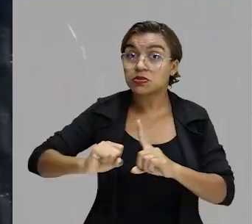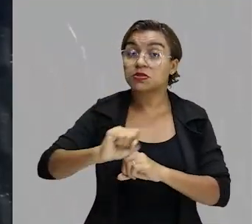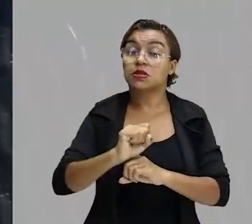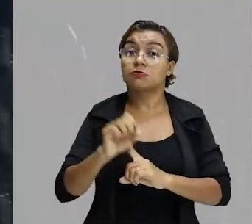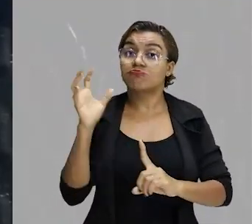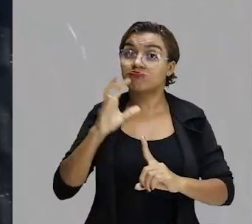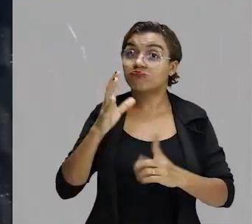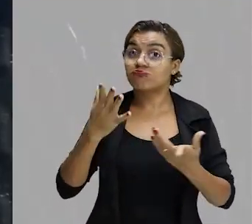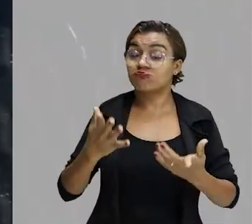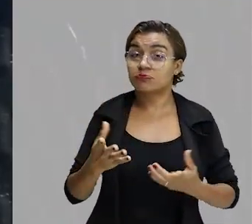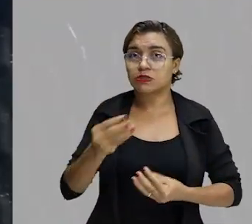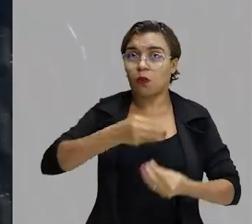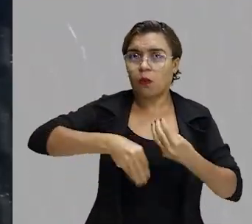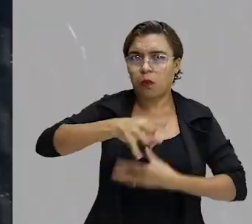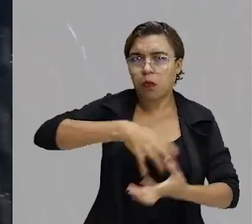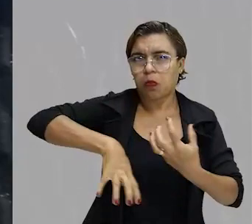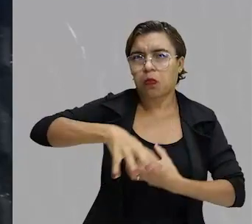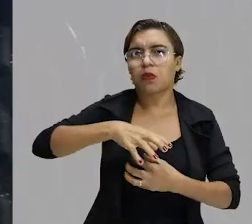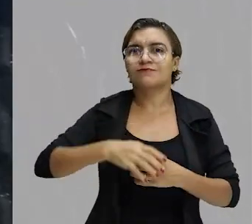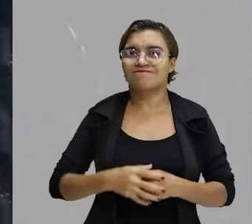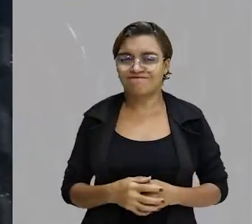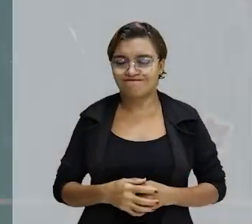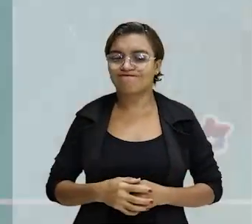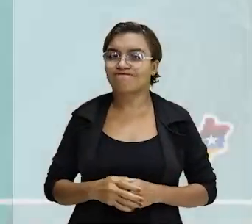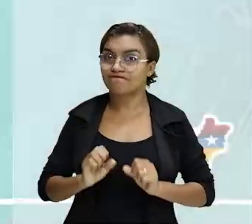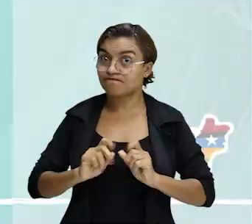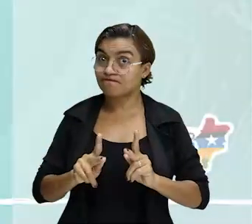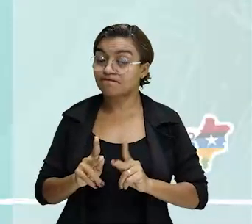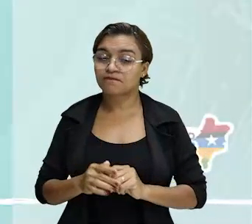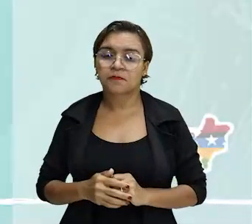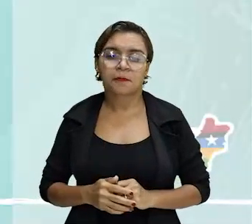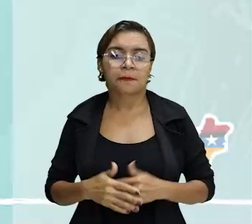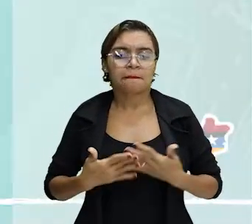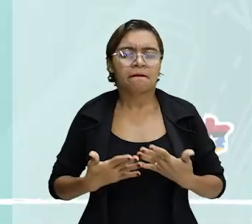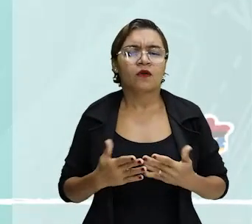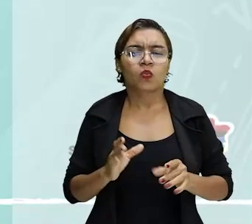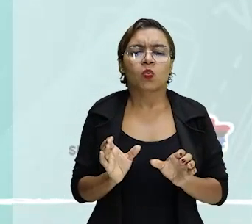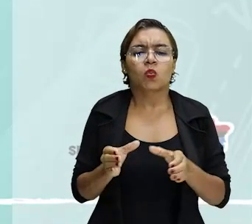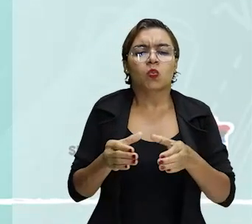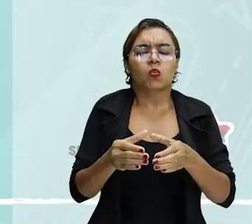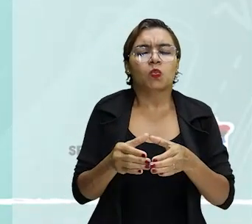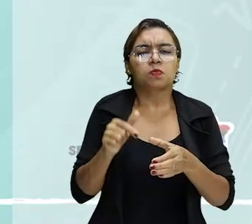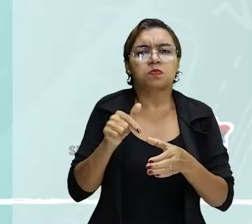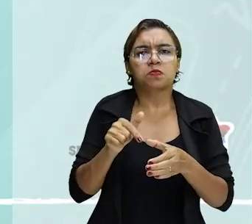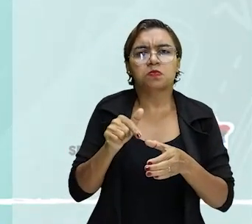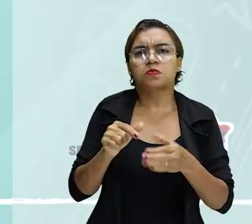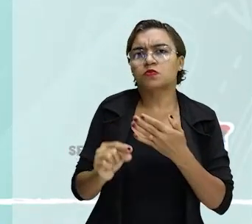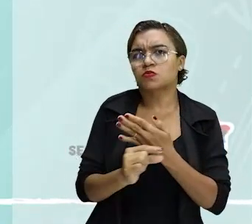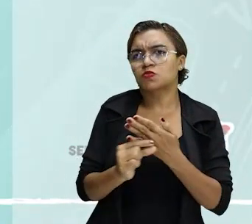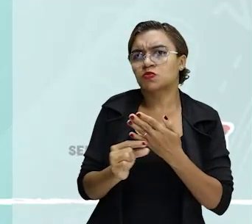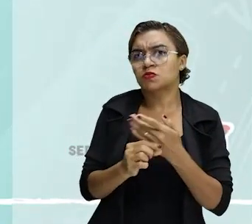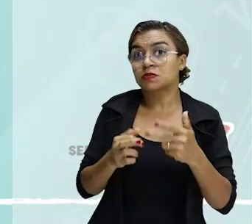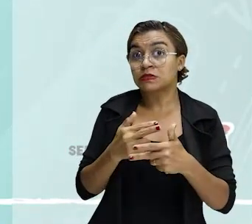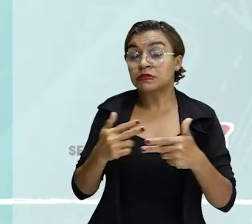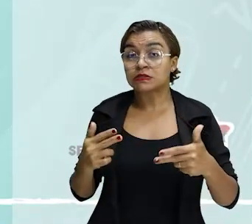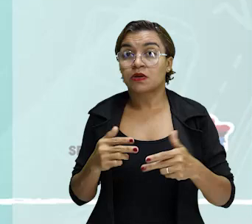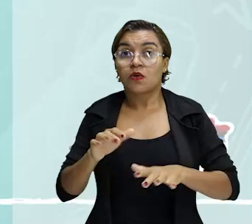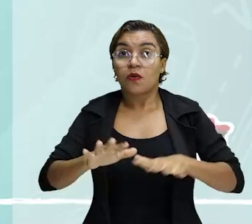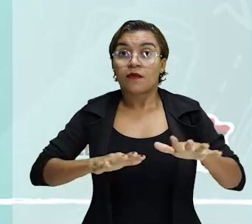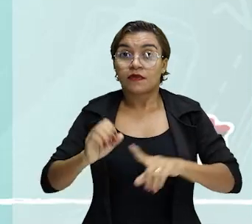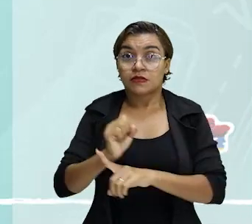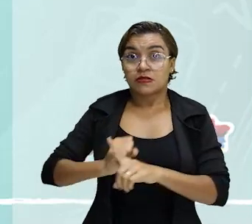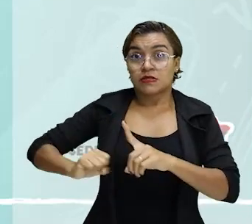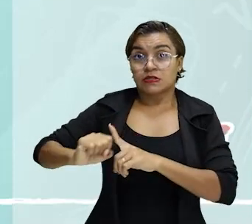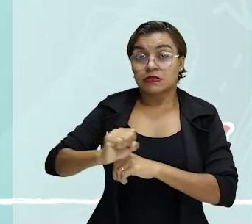no tocante à desordem que poderiam causar. Certo? Para esse grupo de pensadores, os movimentos sociais,